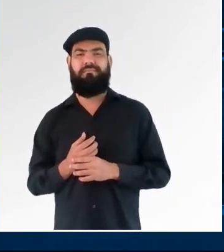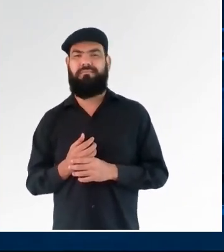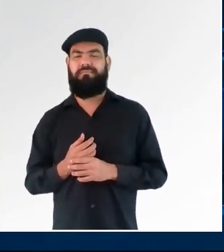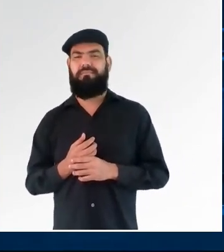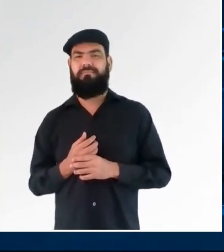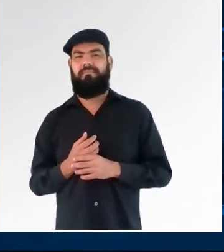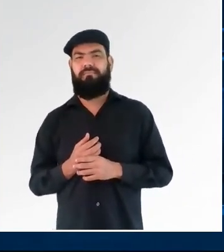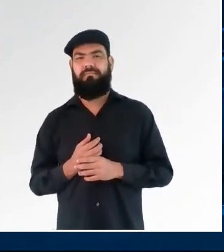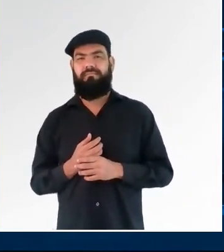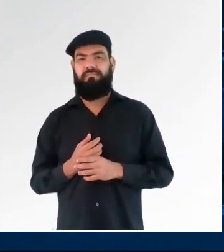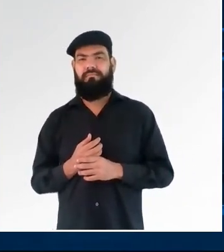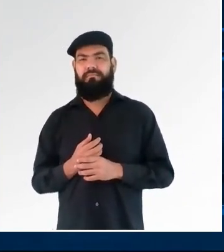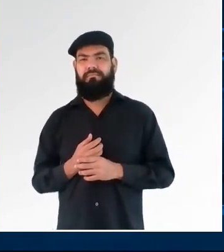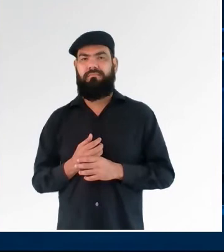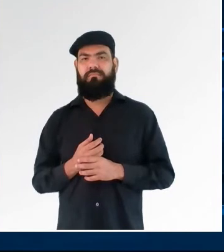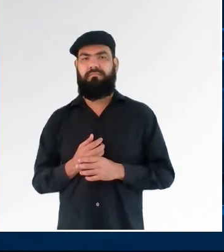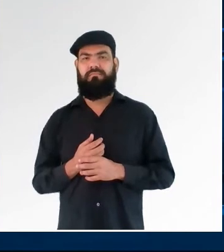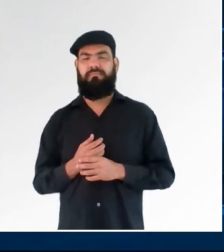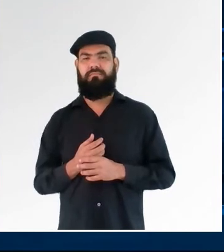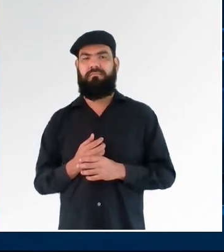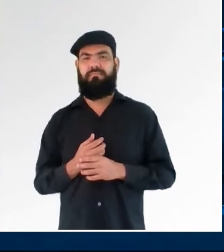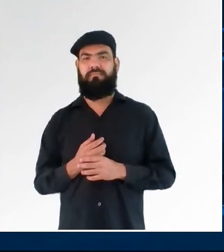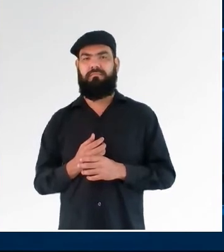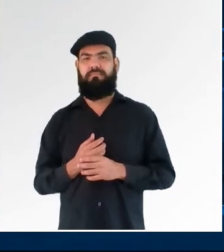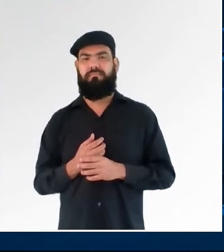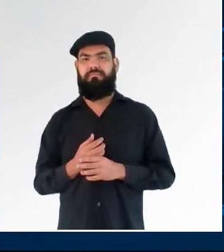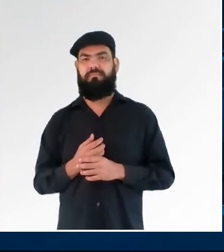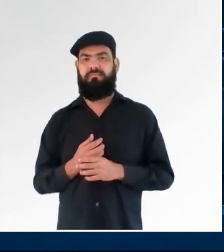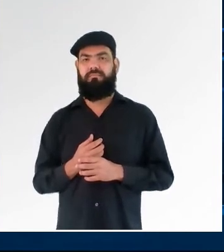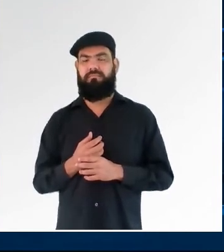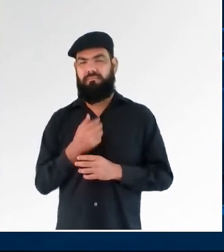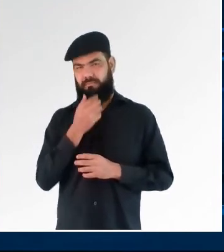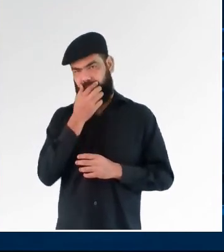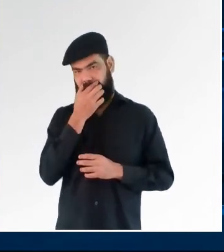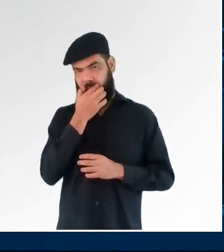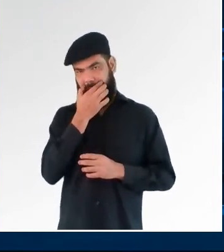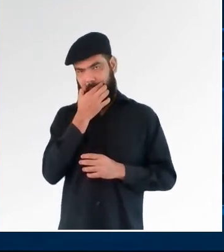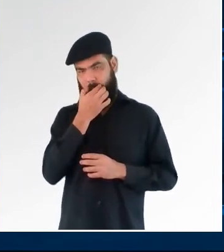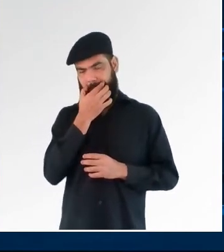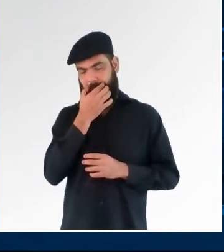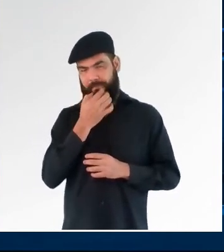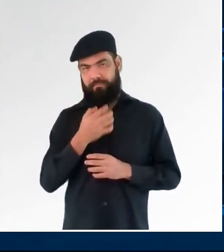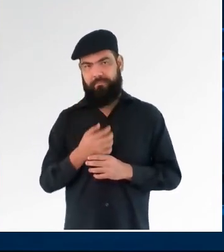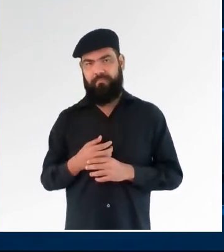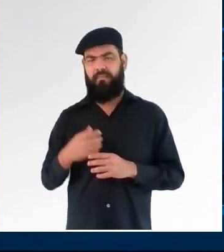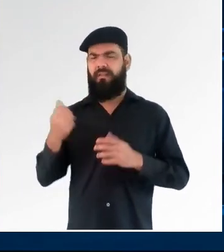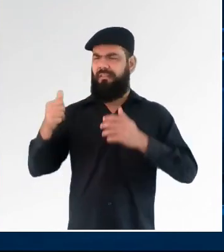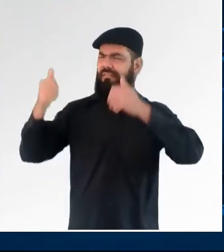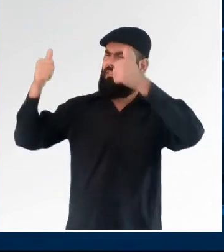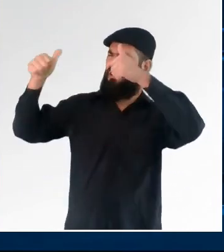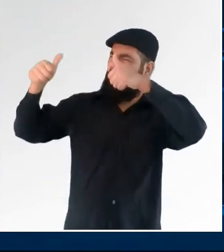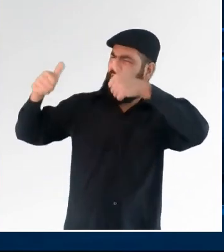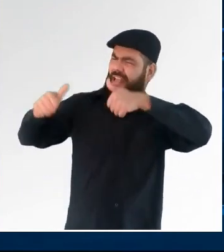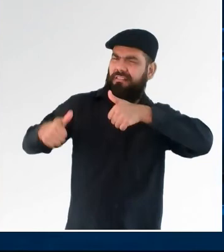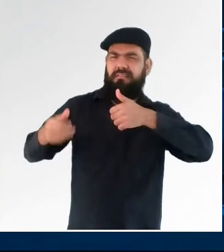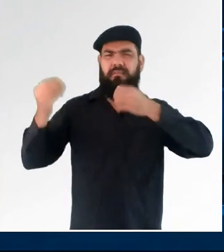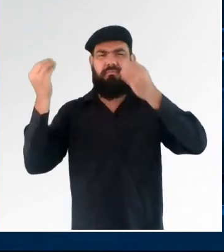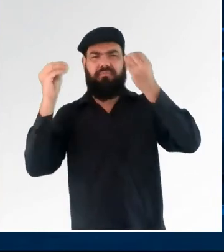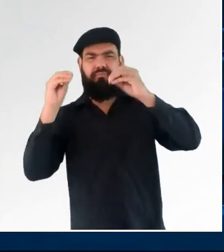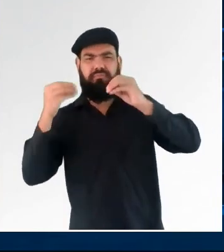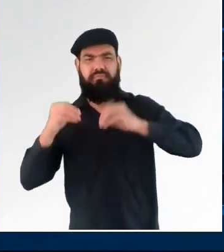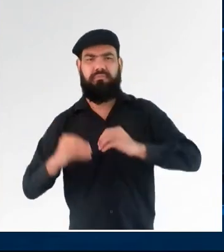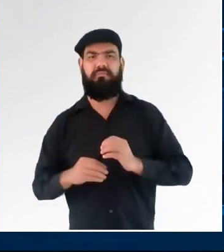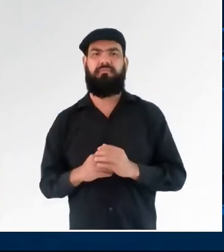se sustenta por identidade e assim ele vai fazendo a sua análise, fazendo todas essas analogias,